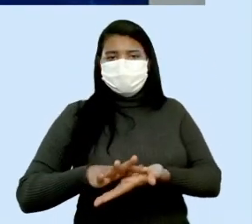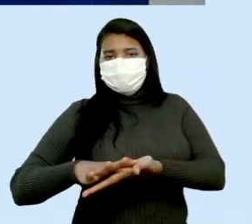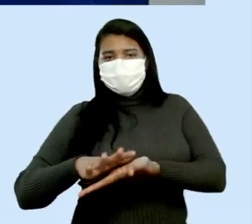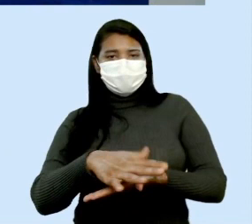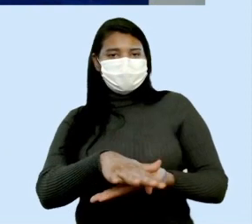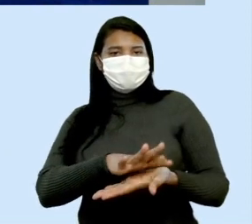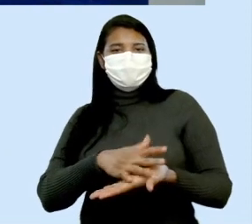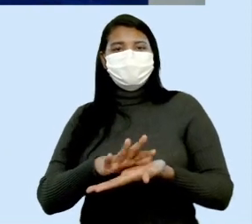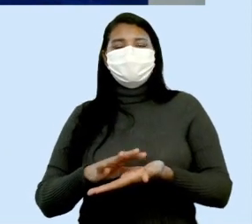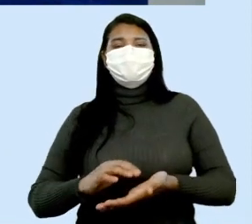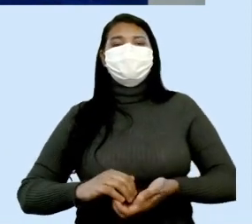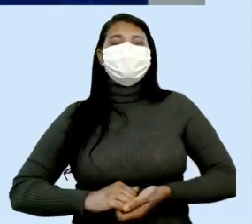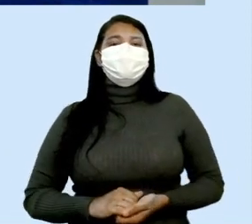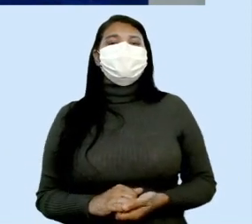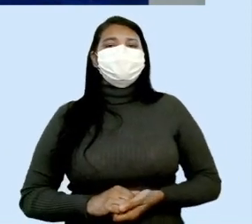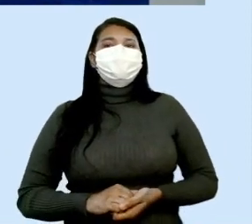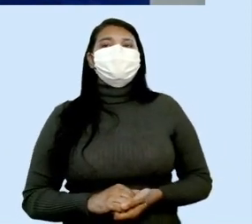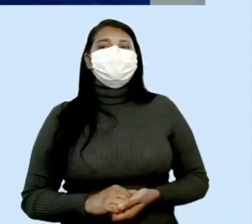e